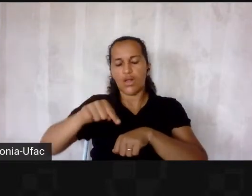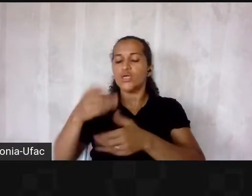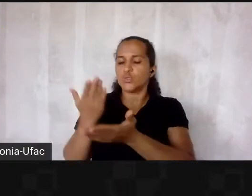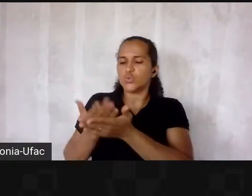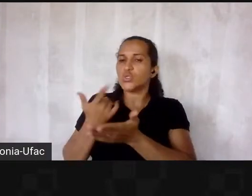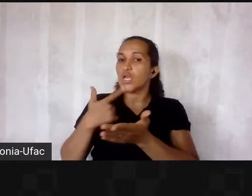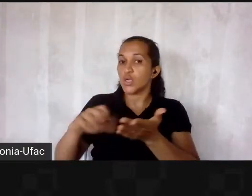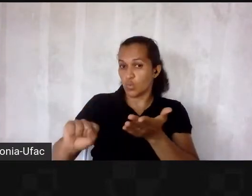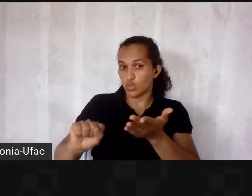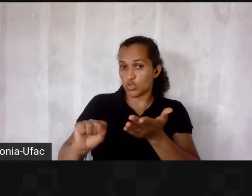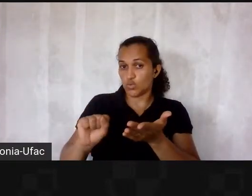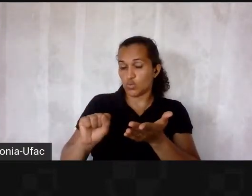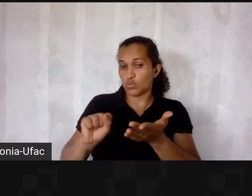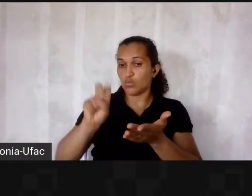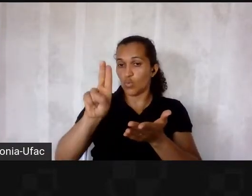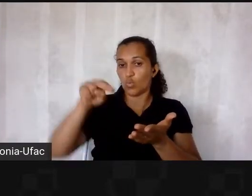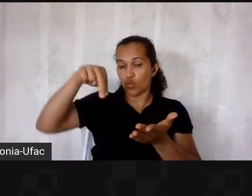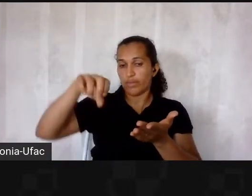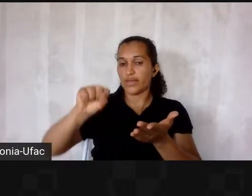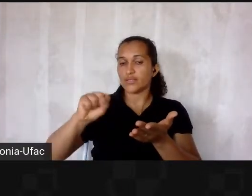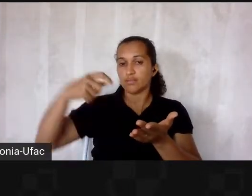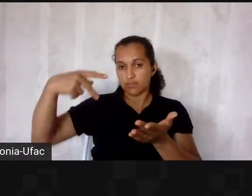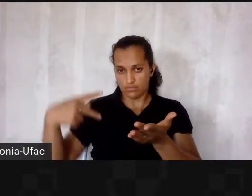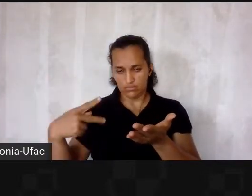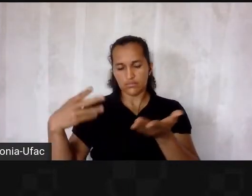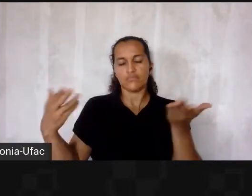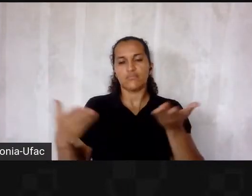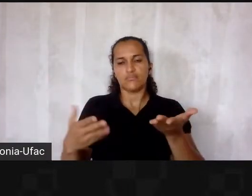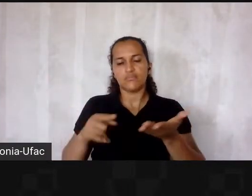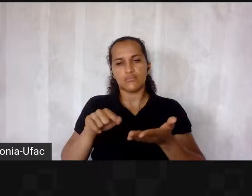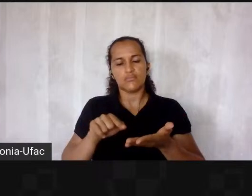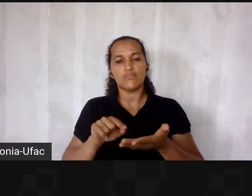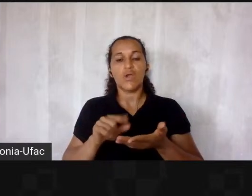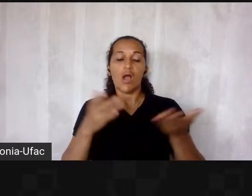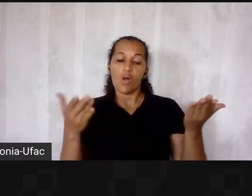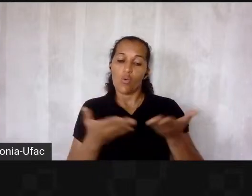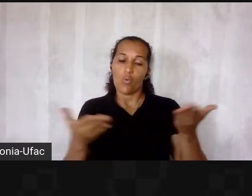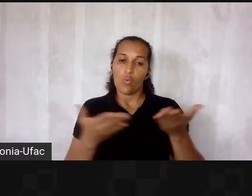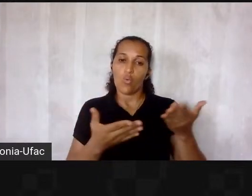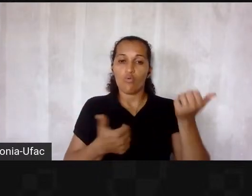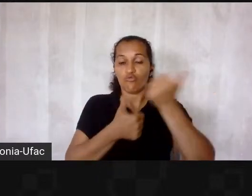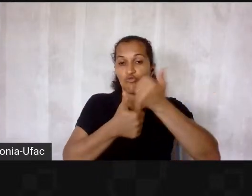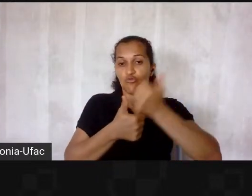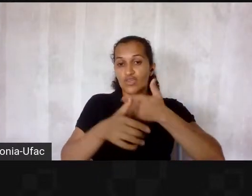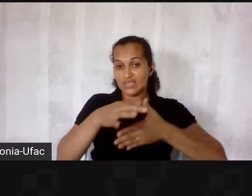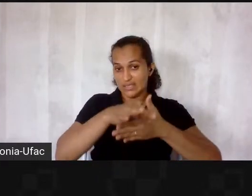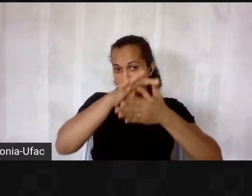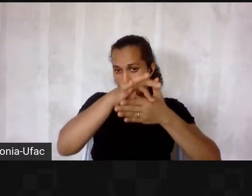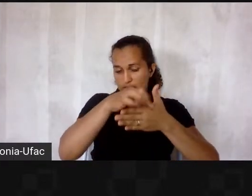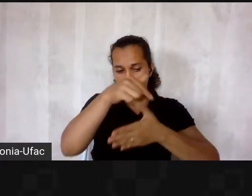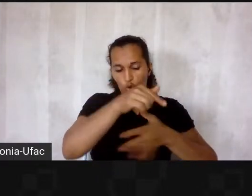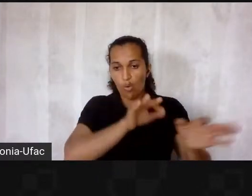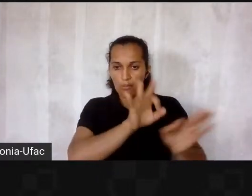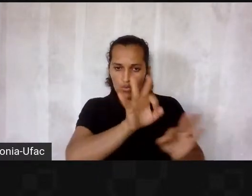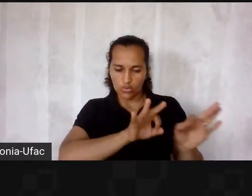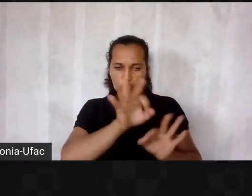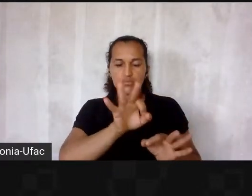Estadual Paulista, UNESP, e, atualmente, ela é vice-líder do projeto